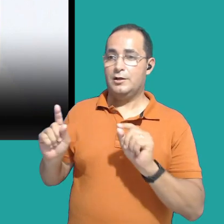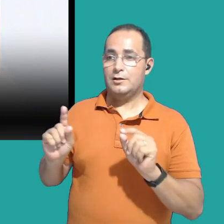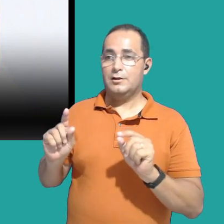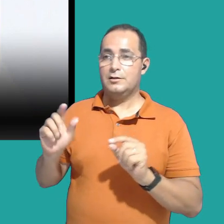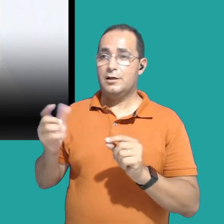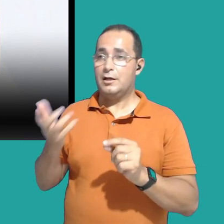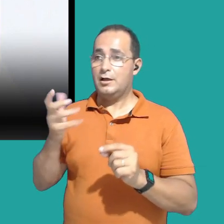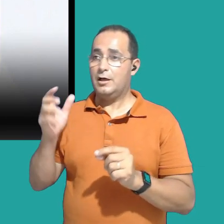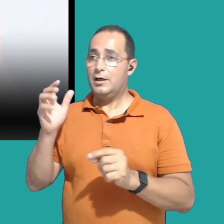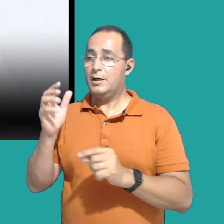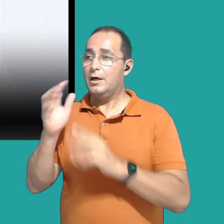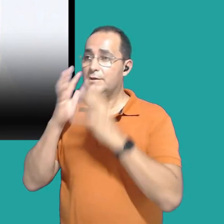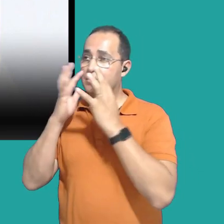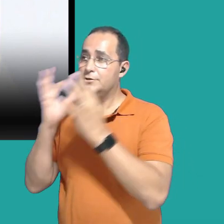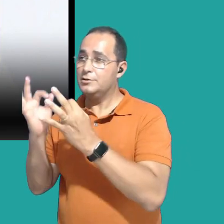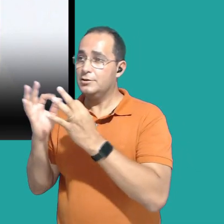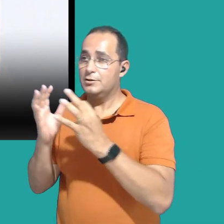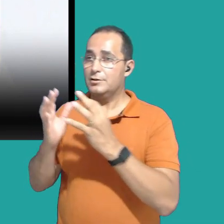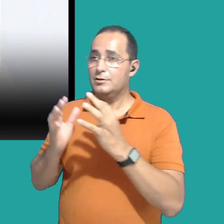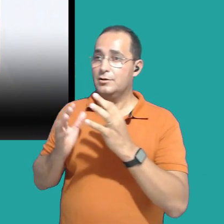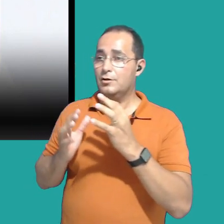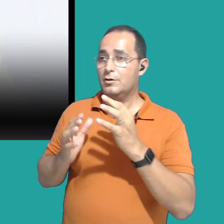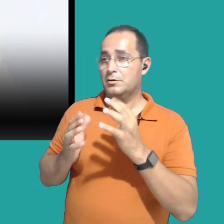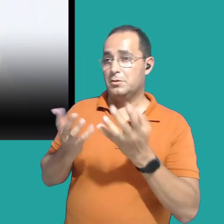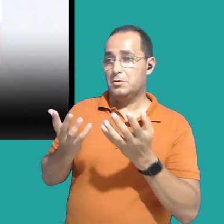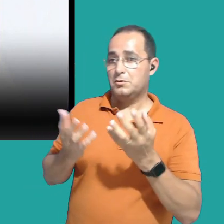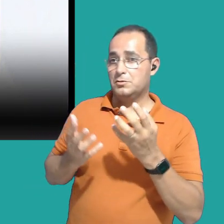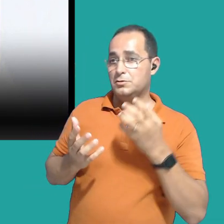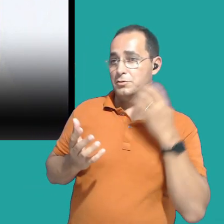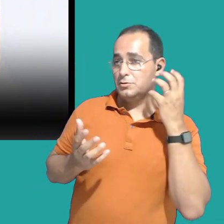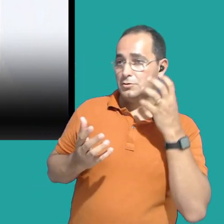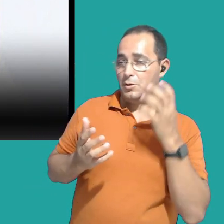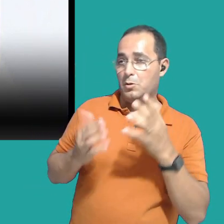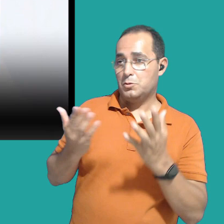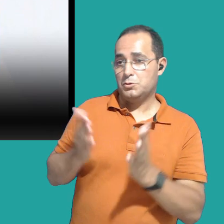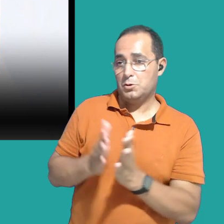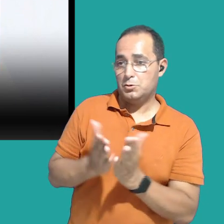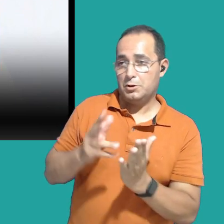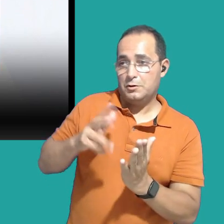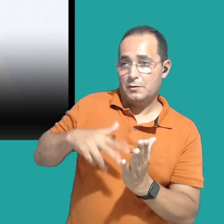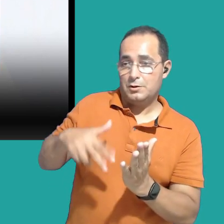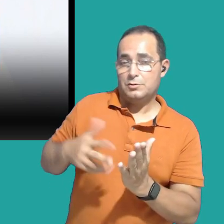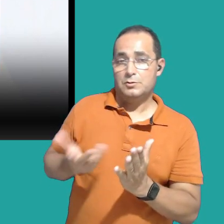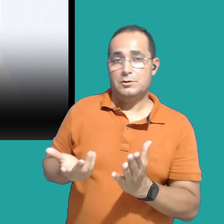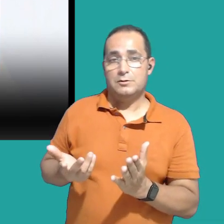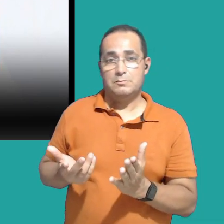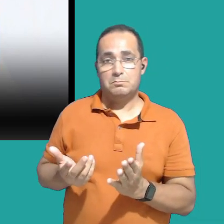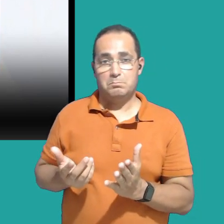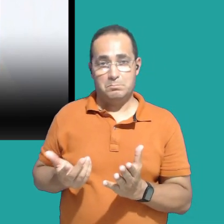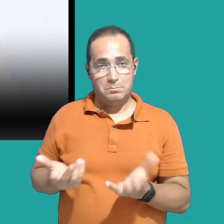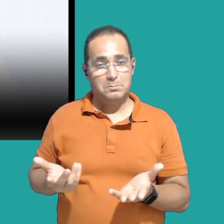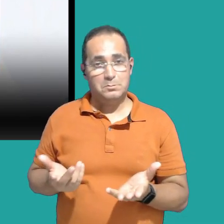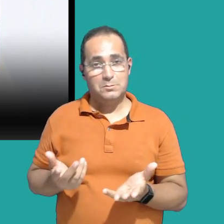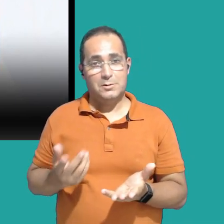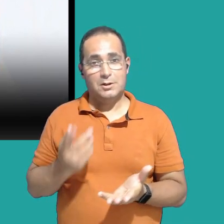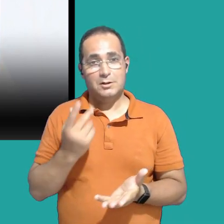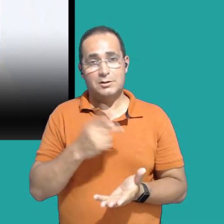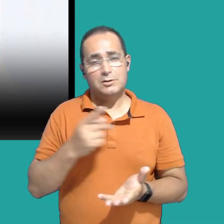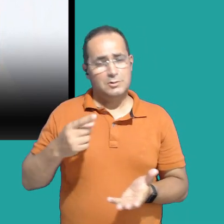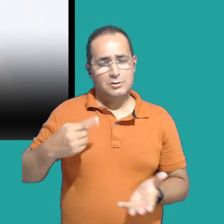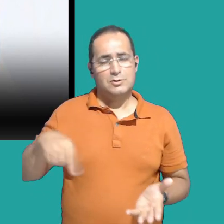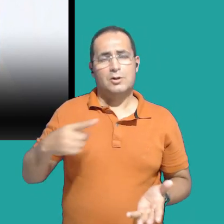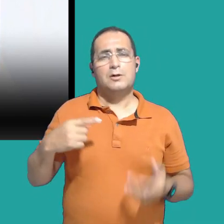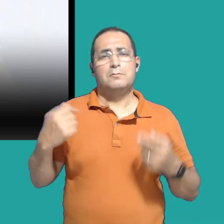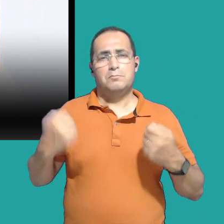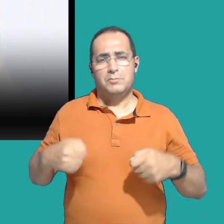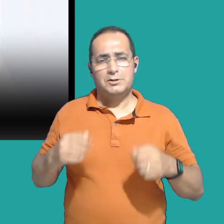criança que enxerga, ela vai escolher se ela aqui vai assistir um vídeo, se ela aqui vai querer fazer, né, só no livro a leitura.